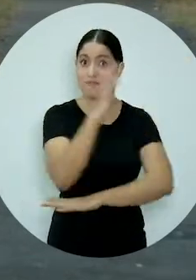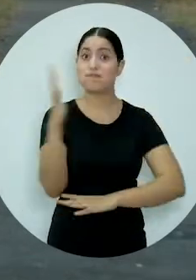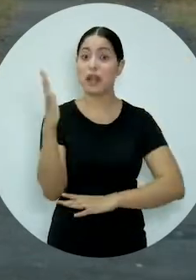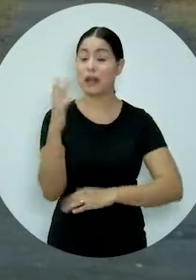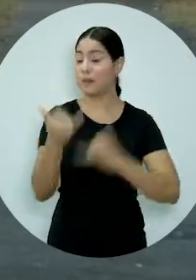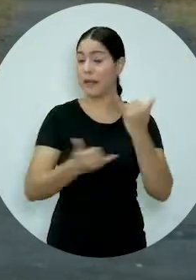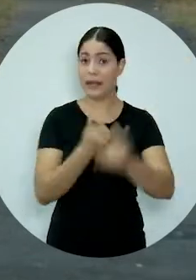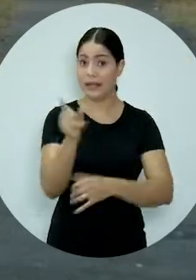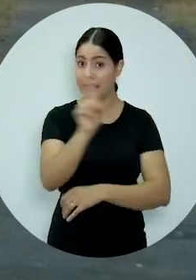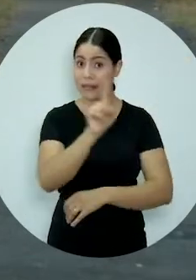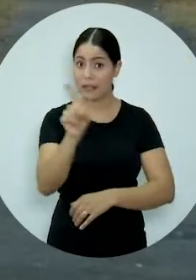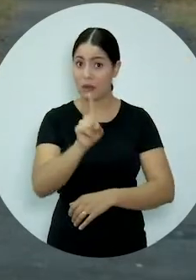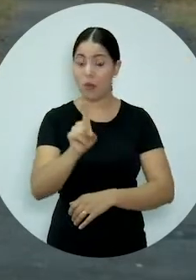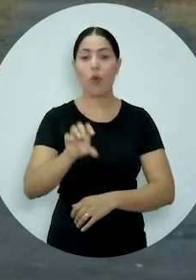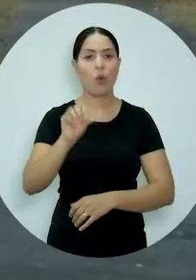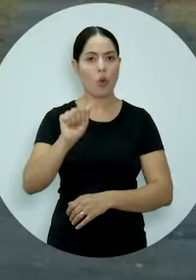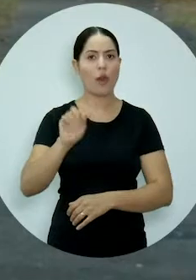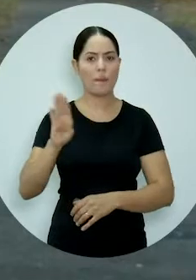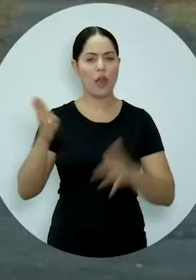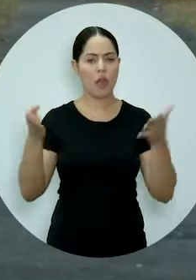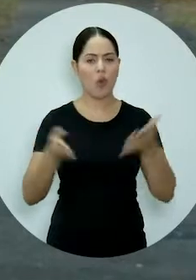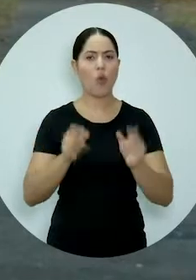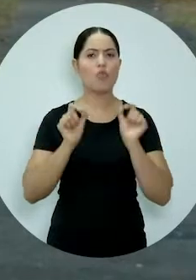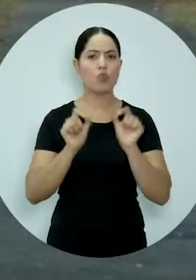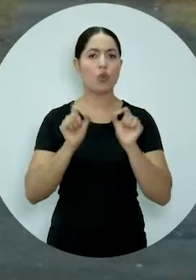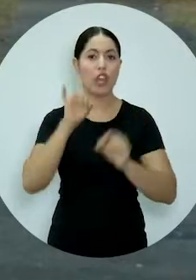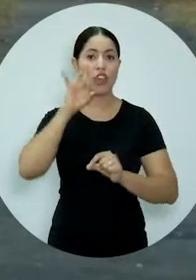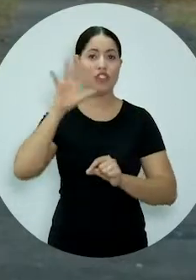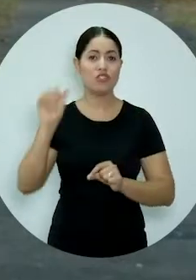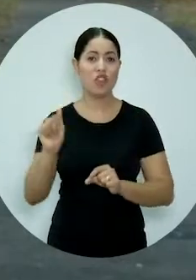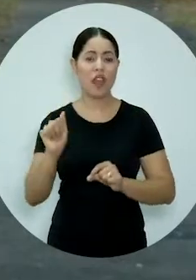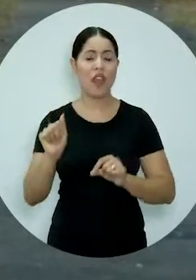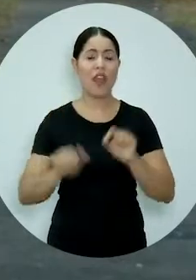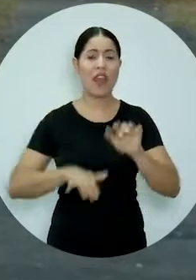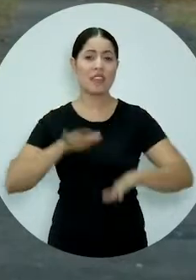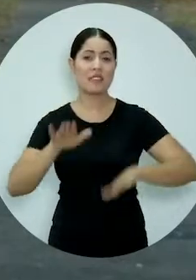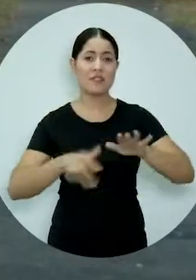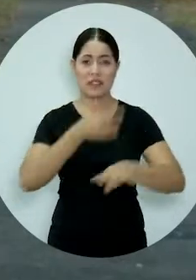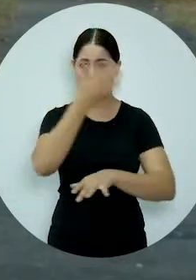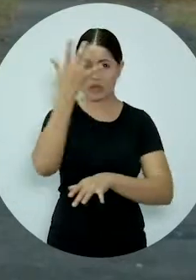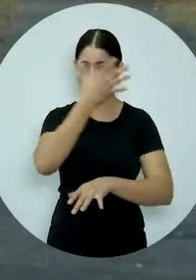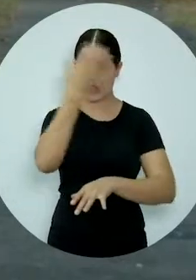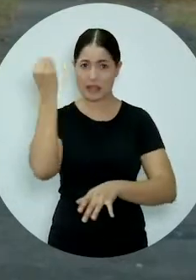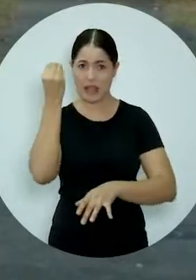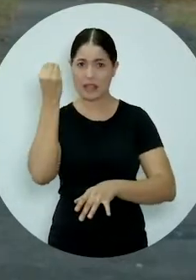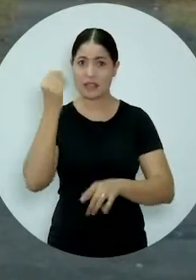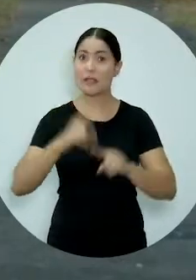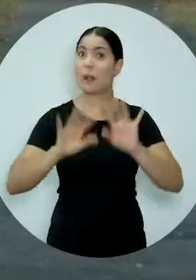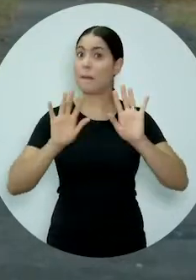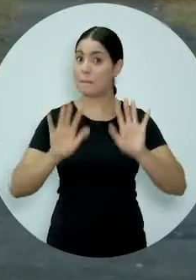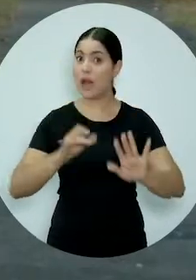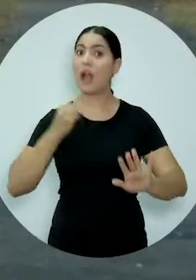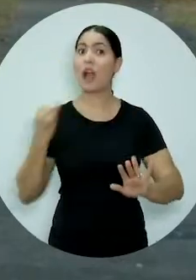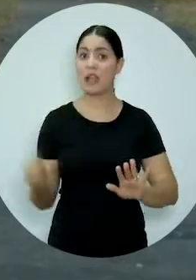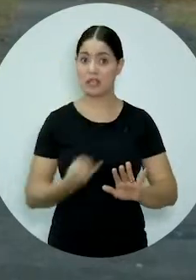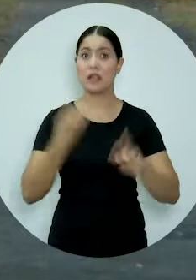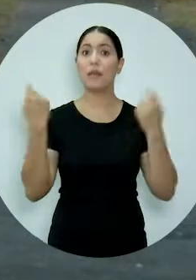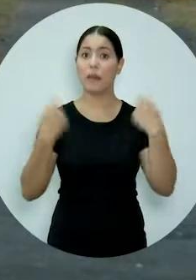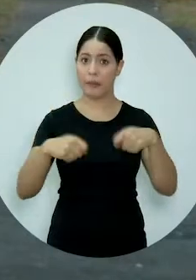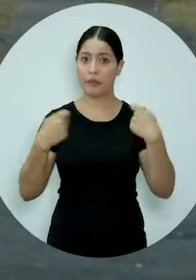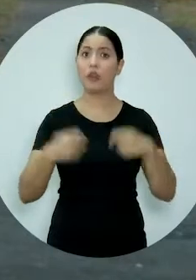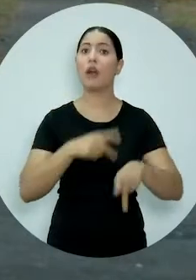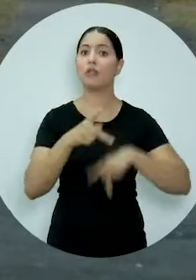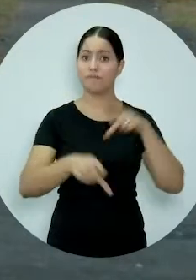que pode passar despercebida para alguns, mas extremamente importante na sociedade de hoje, que precisa